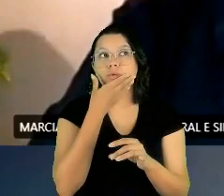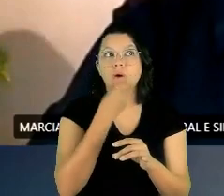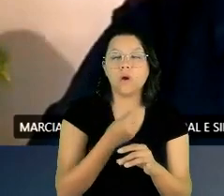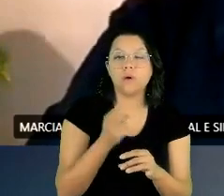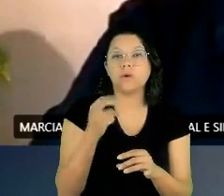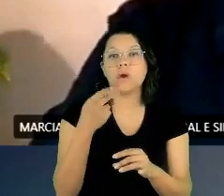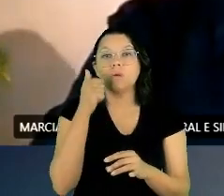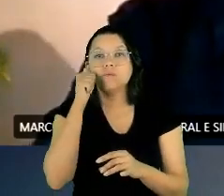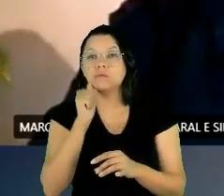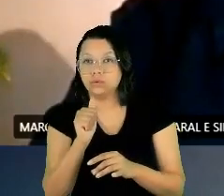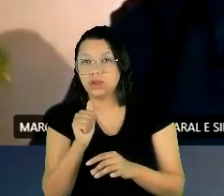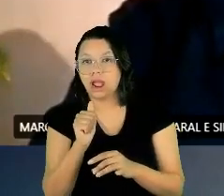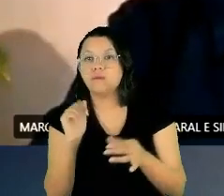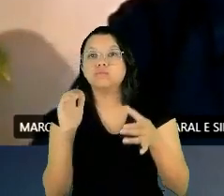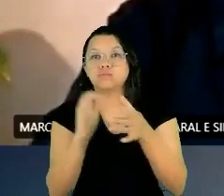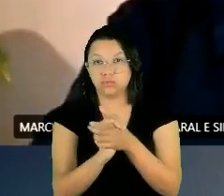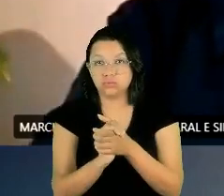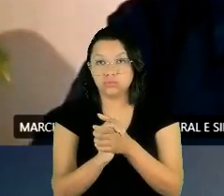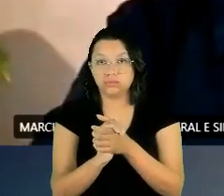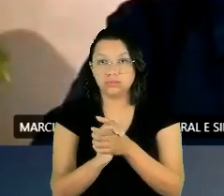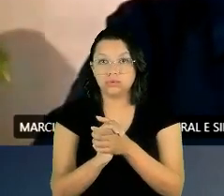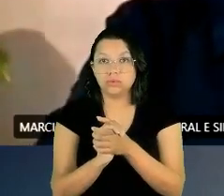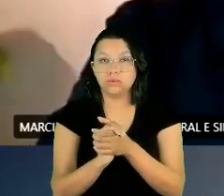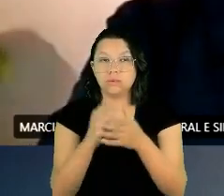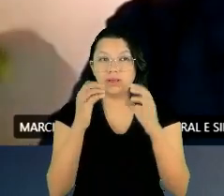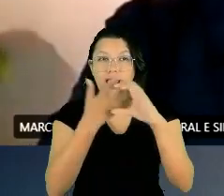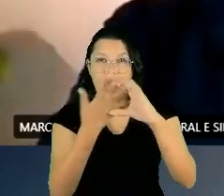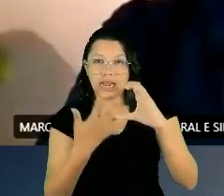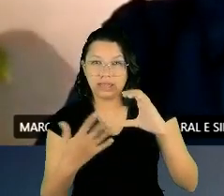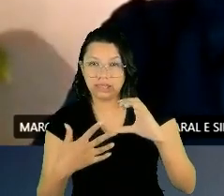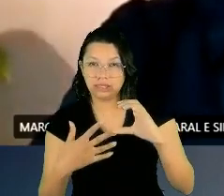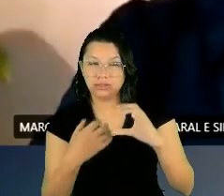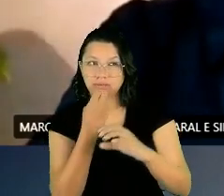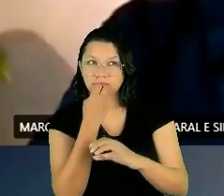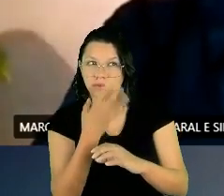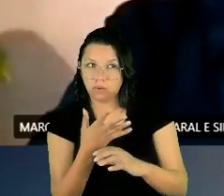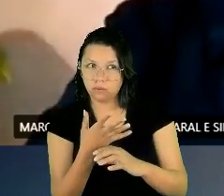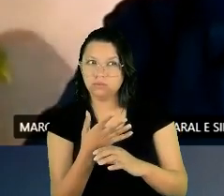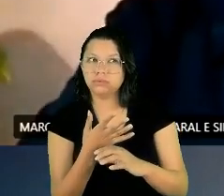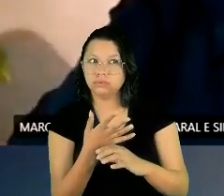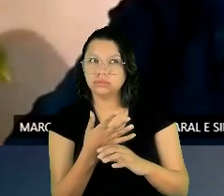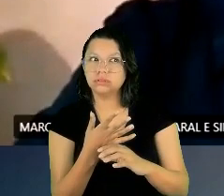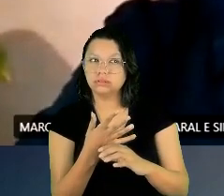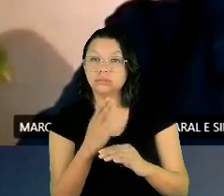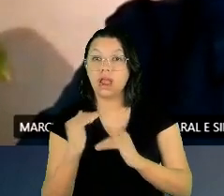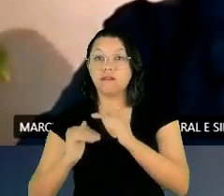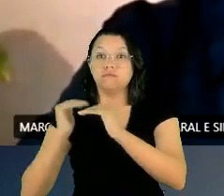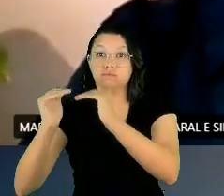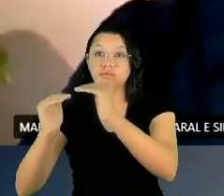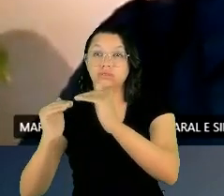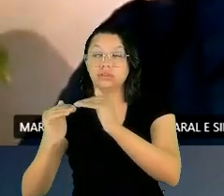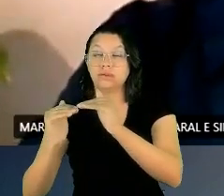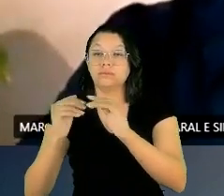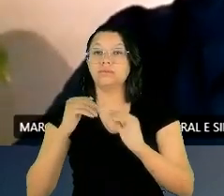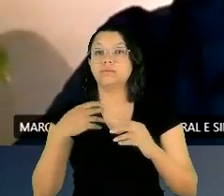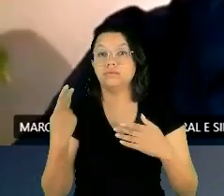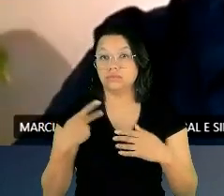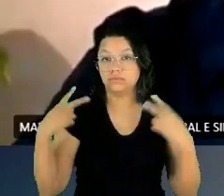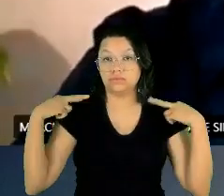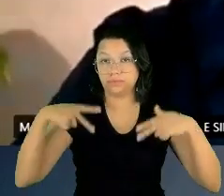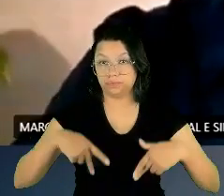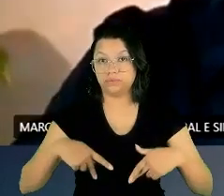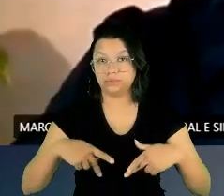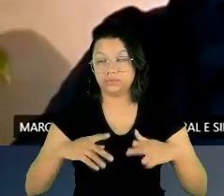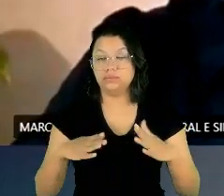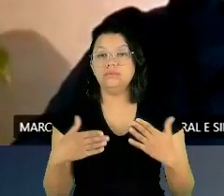segundo características vantajosas para a evolução da nossa espécie. Então, a escolha, ela tem a ver,